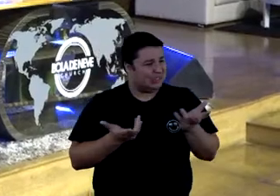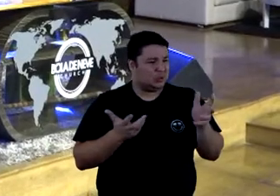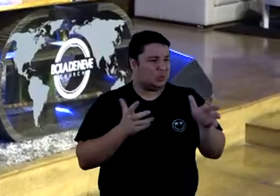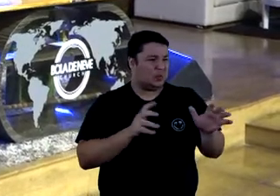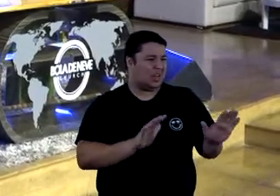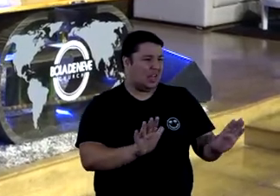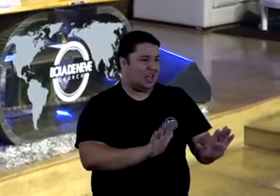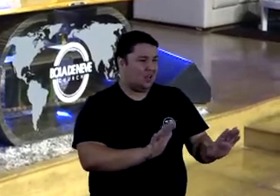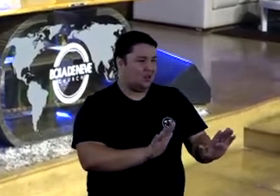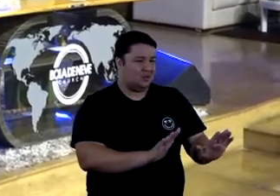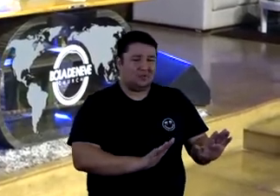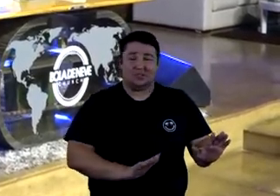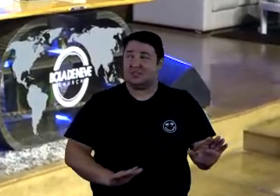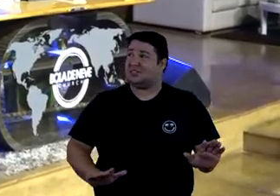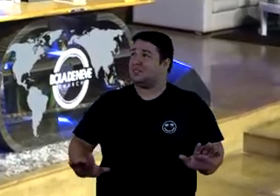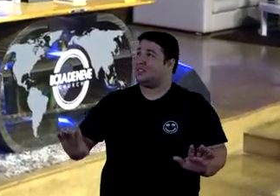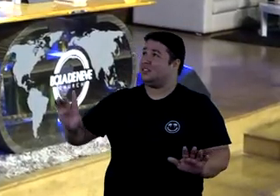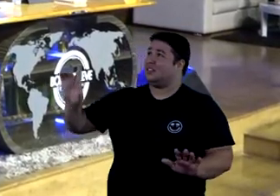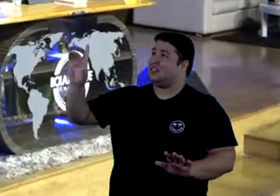mais.